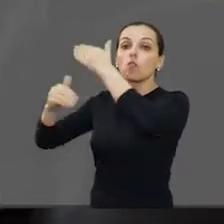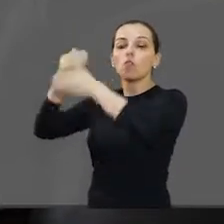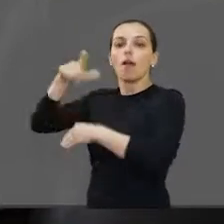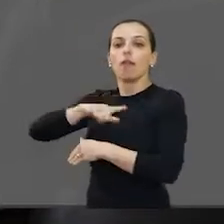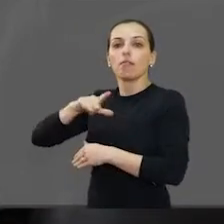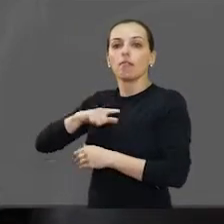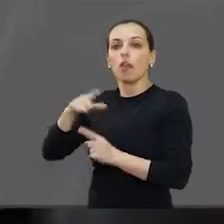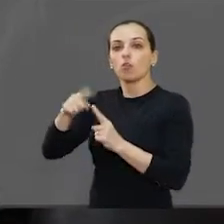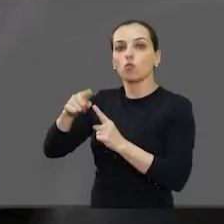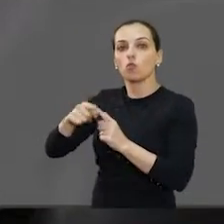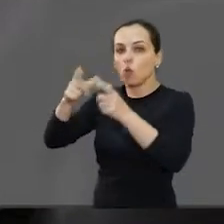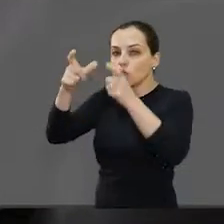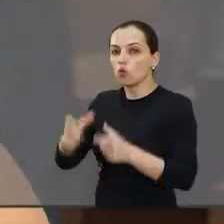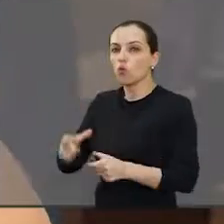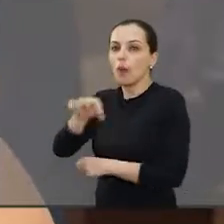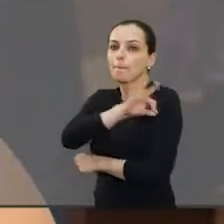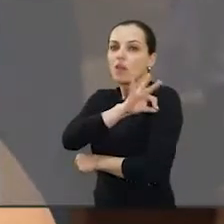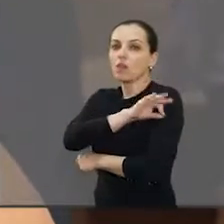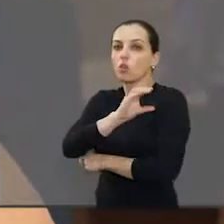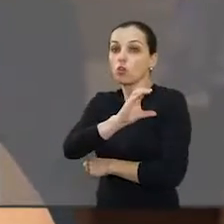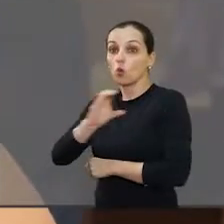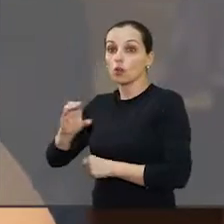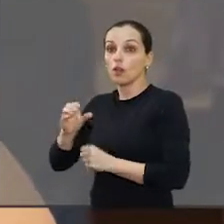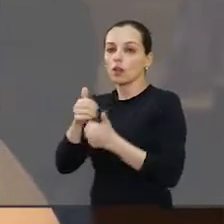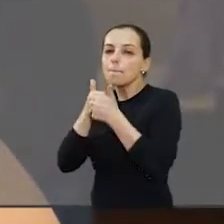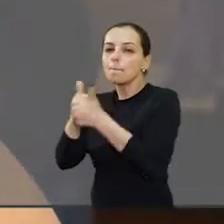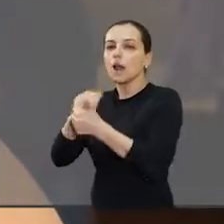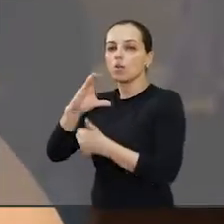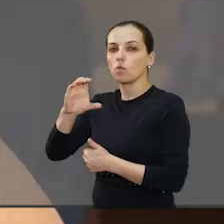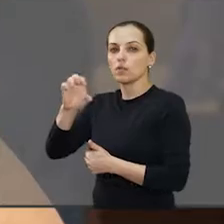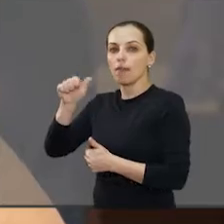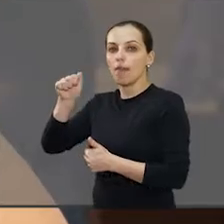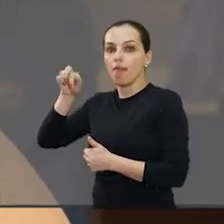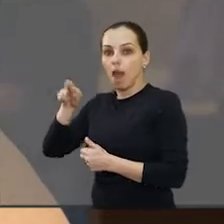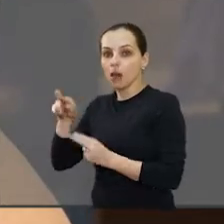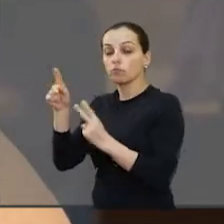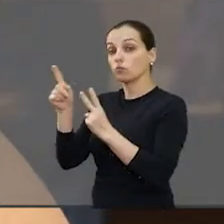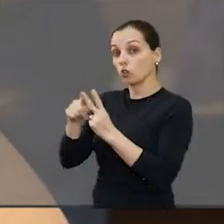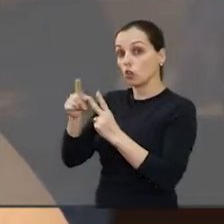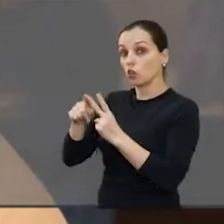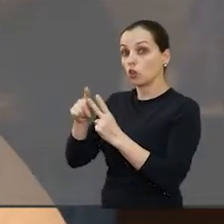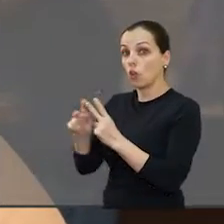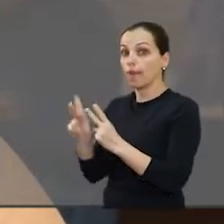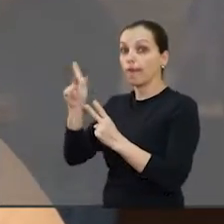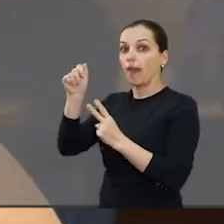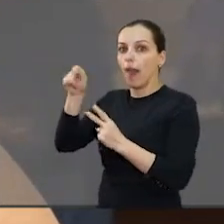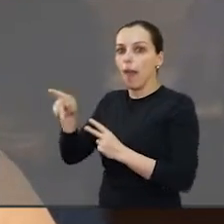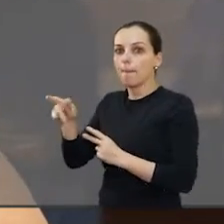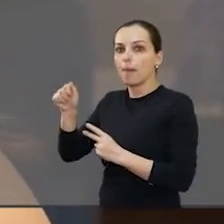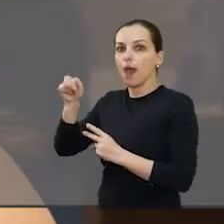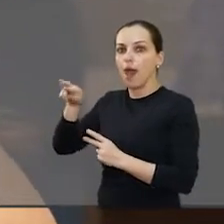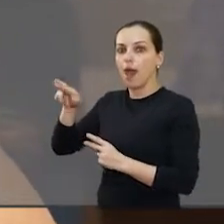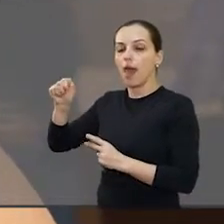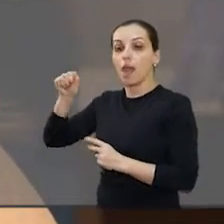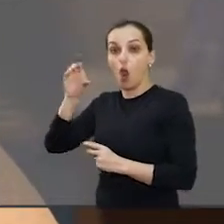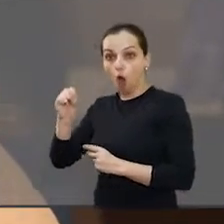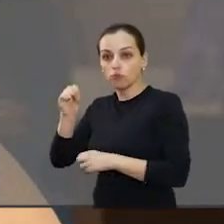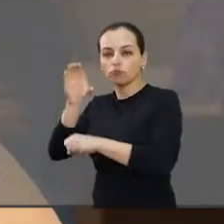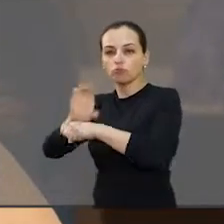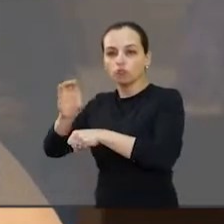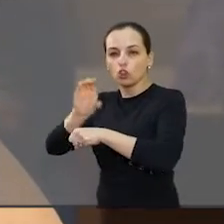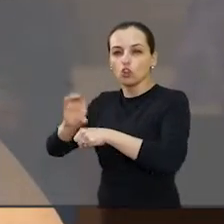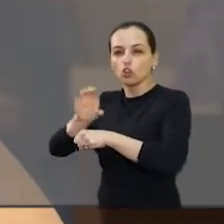atuando junto ao PATE, que fica lá na Ivo Magnani, ao lado do CEAR, pode procurar pela gente lá, mas nós temos vários